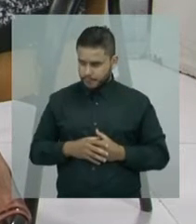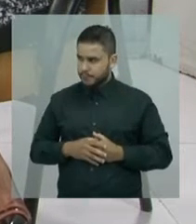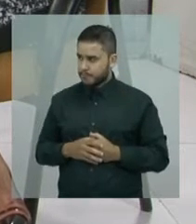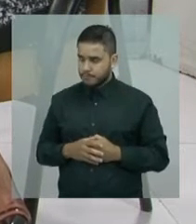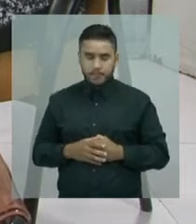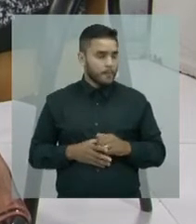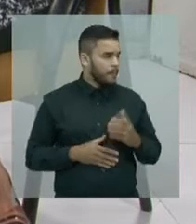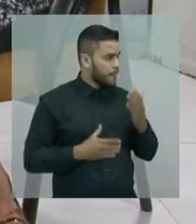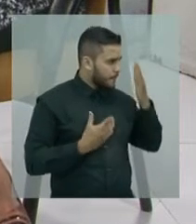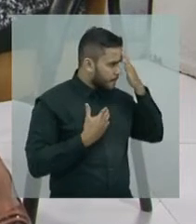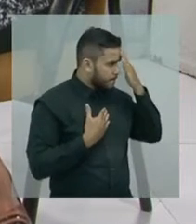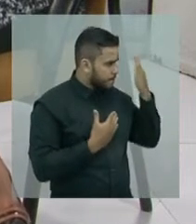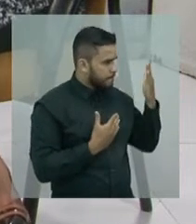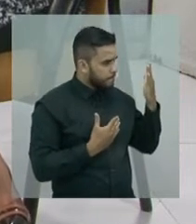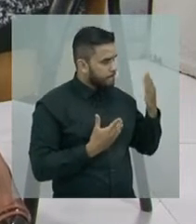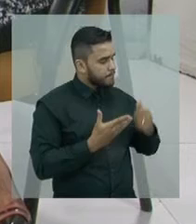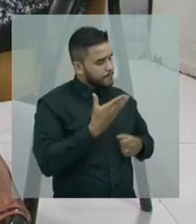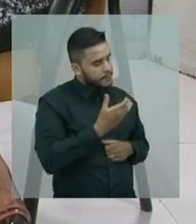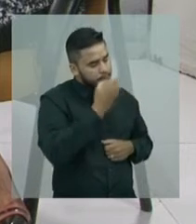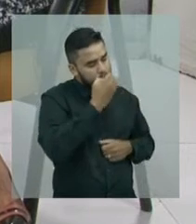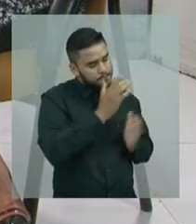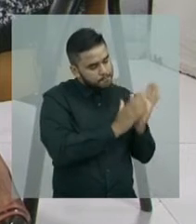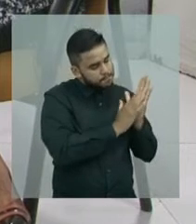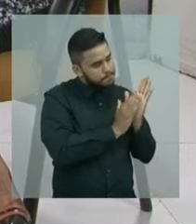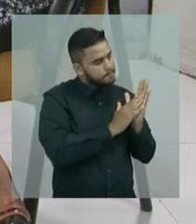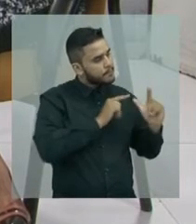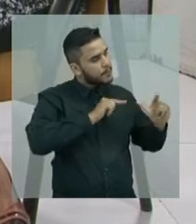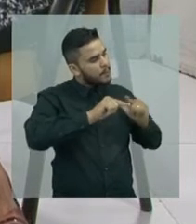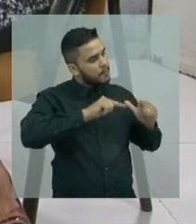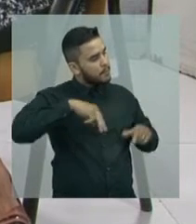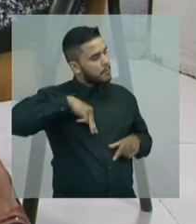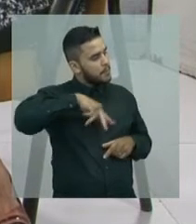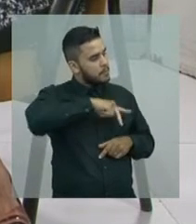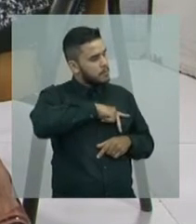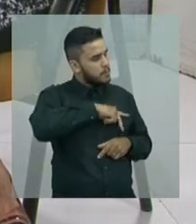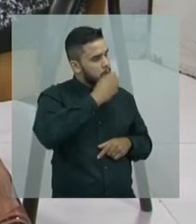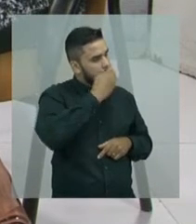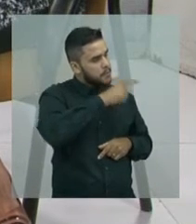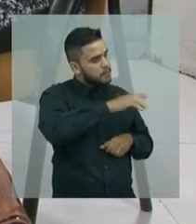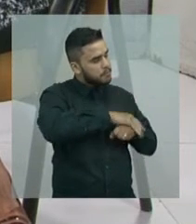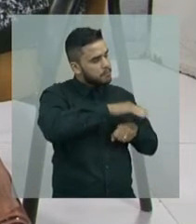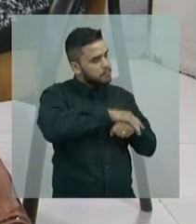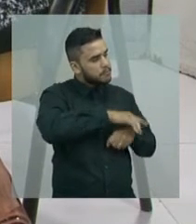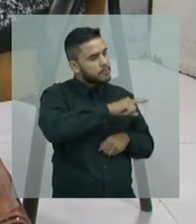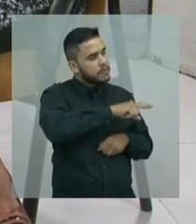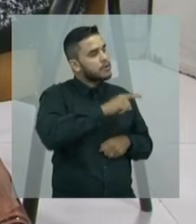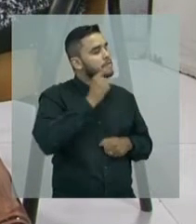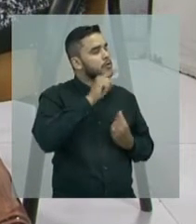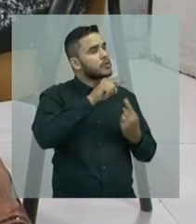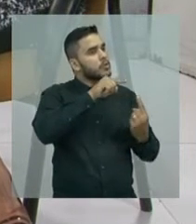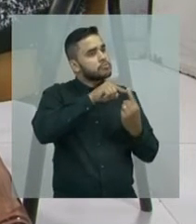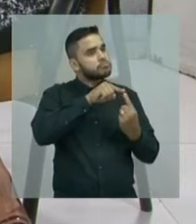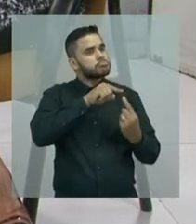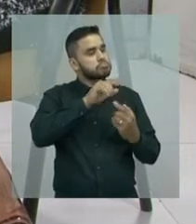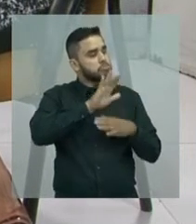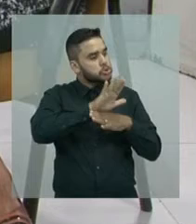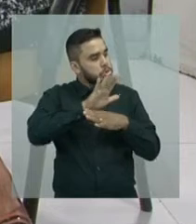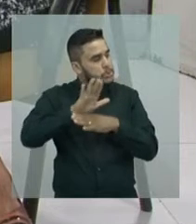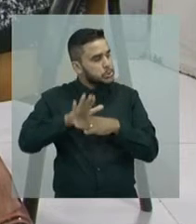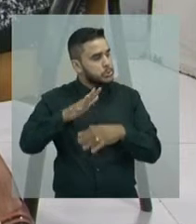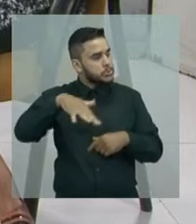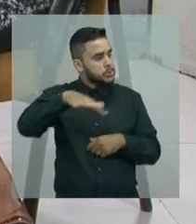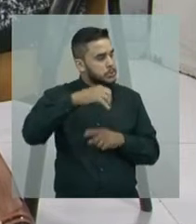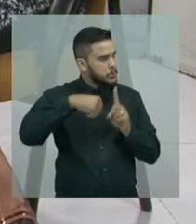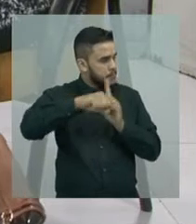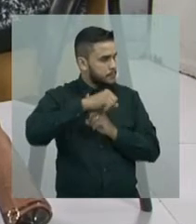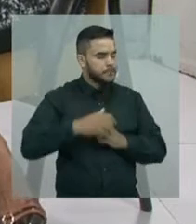Carneiro, né? Muito obrigado pela entrevista e parabéns pelo trabalho que o Ministério Público desenvolve nessas mediações comunitárias. Muito